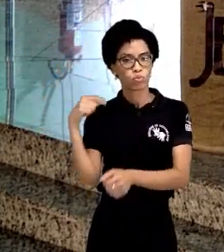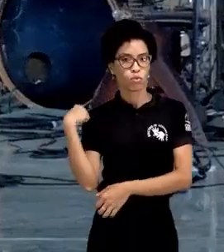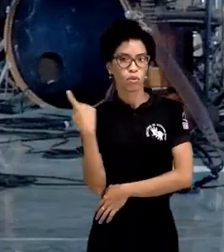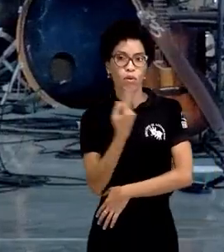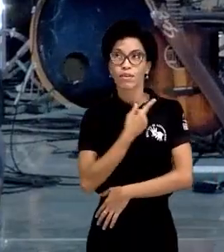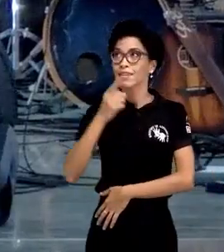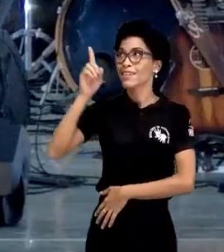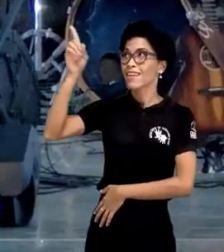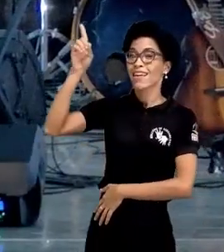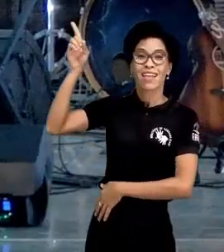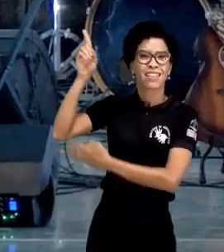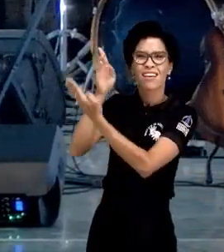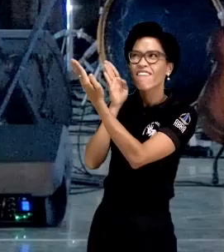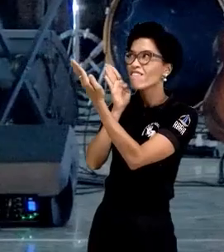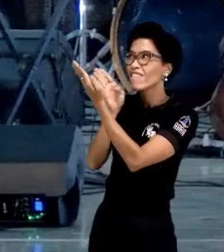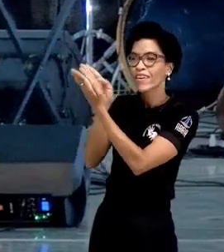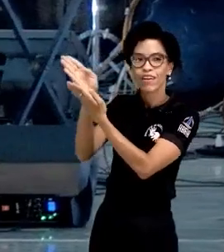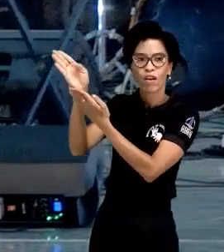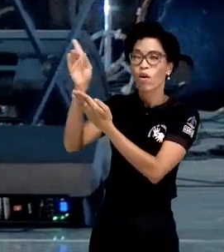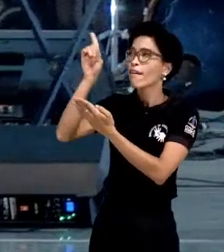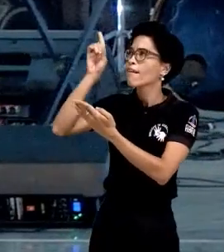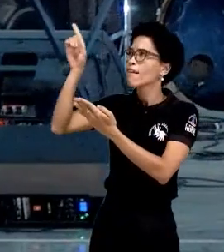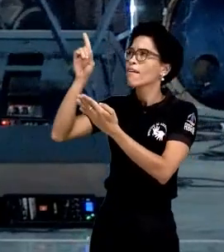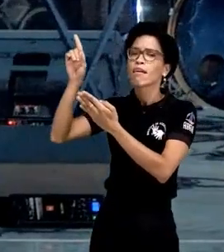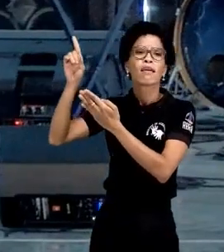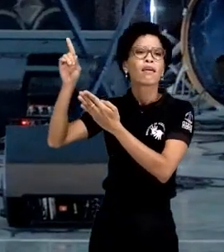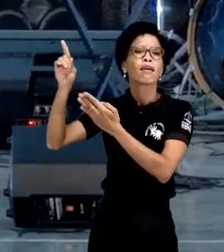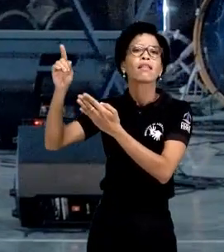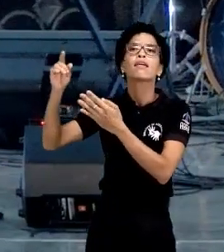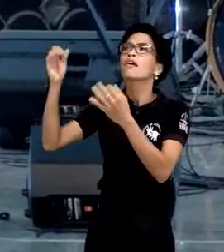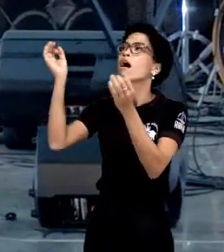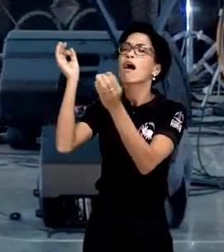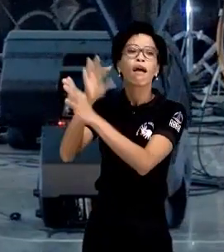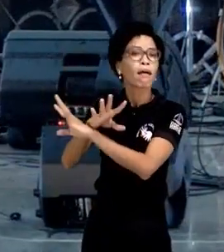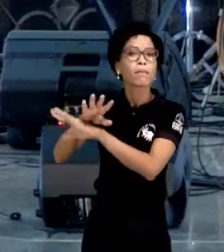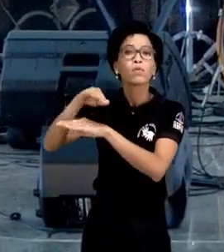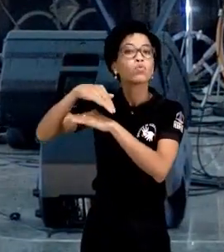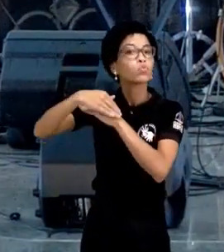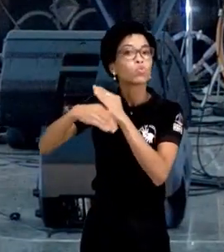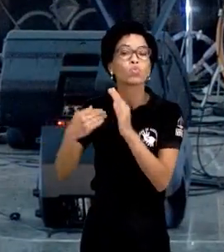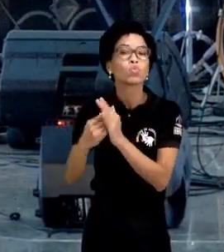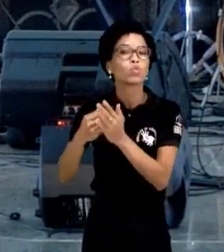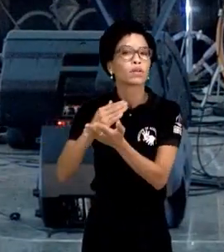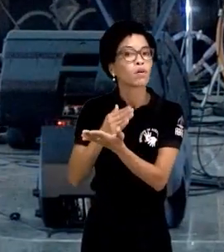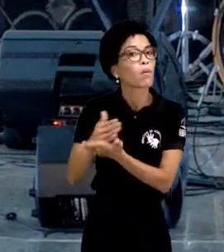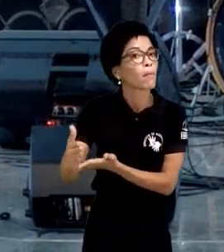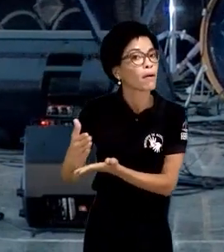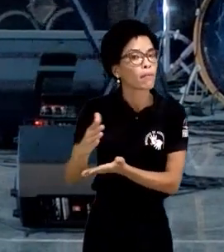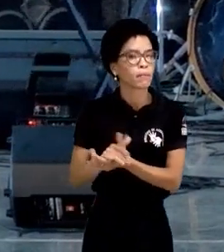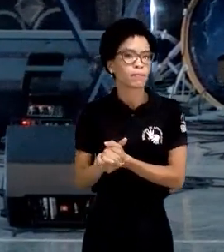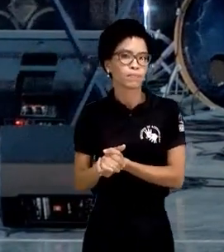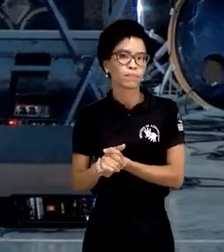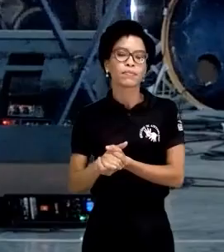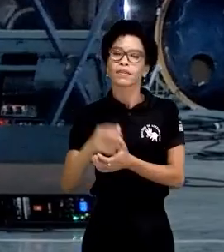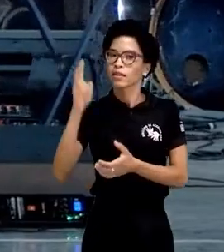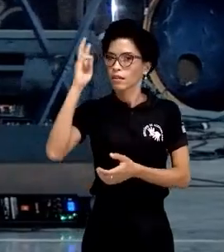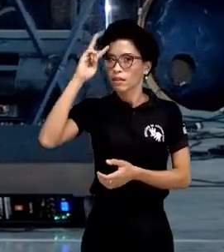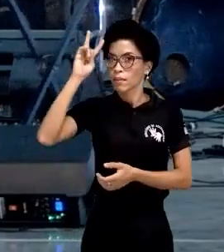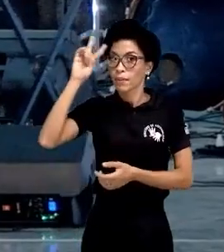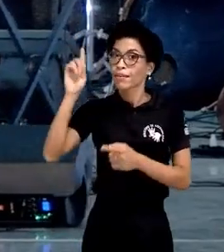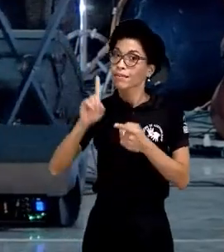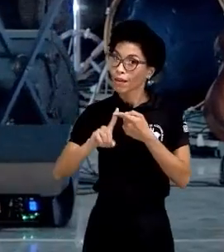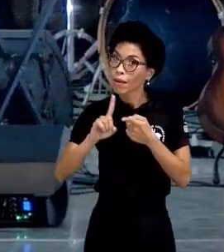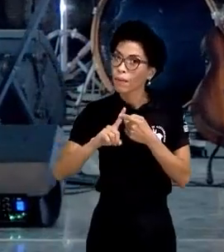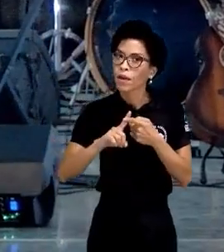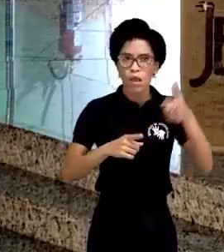e não esquecer que, por outro lado, o reino das trevas também continua firme lá no que ele faz, querendo atrapalhar todo o processo. E se